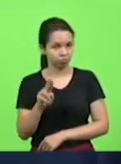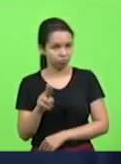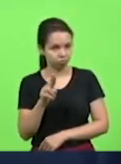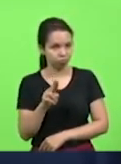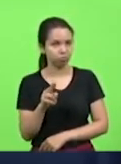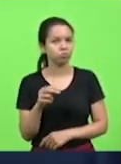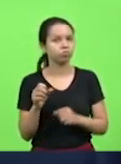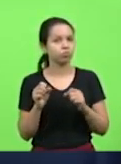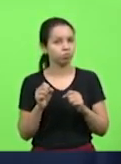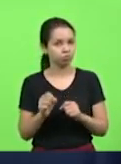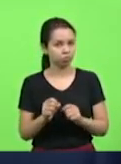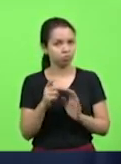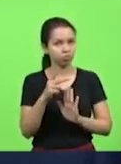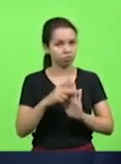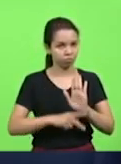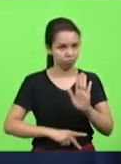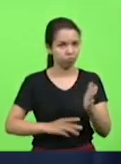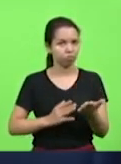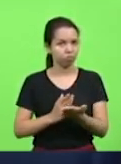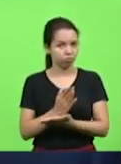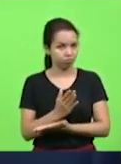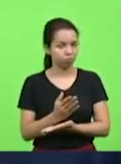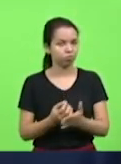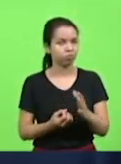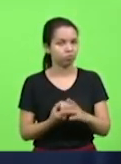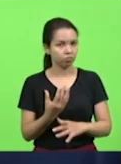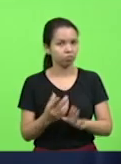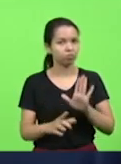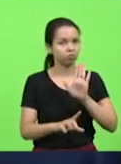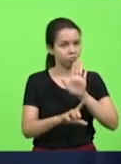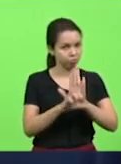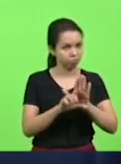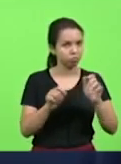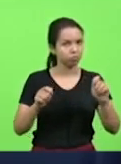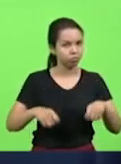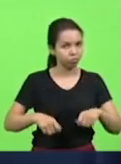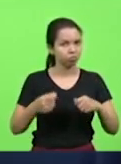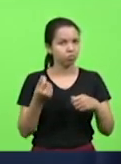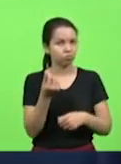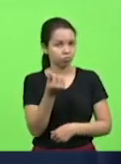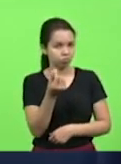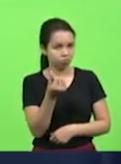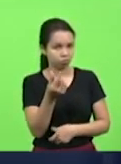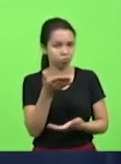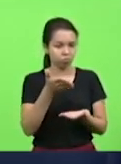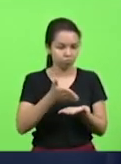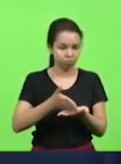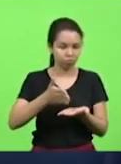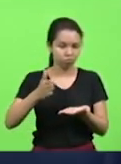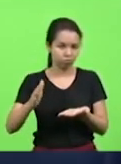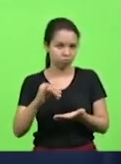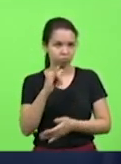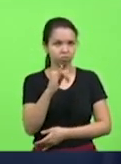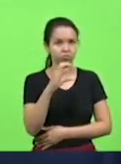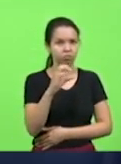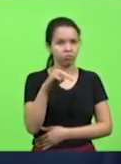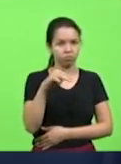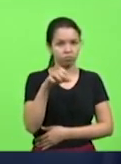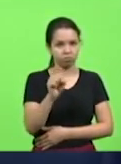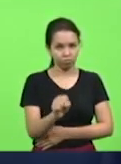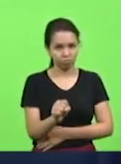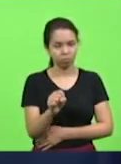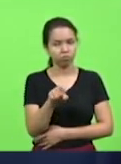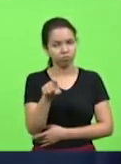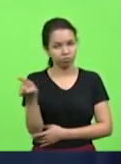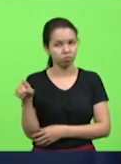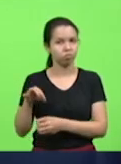projeto seja aprovado, se torne lei, ele poderá destinar parte do ICMS pago para entidades